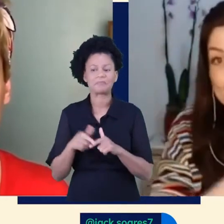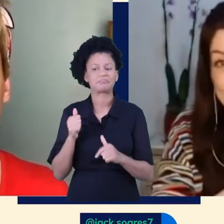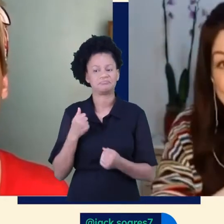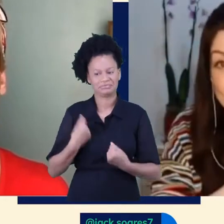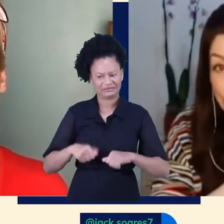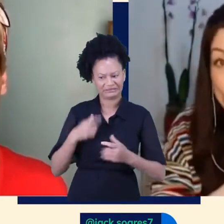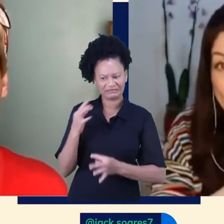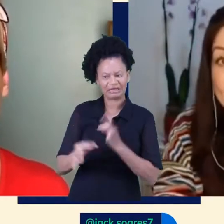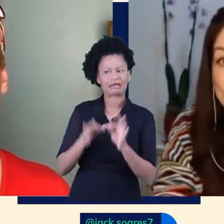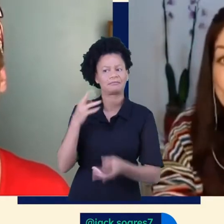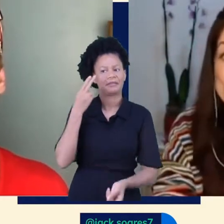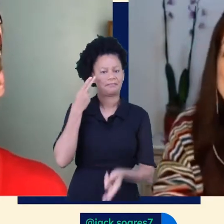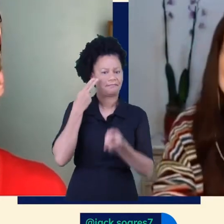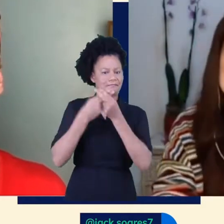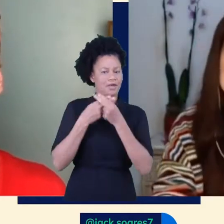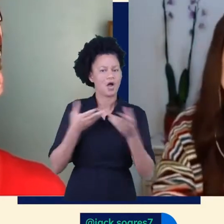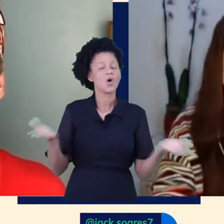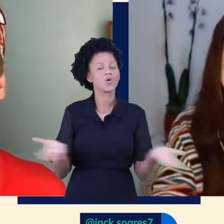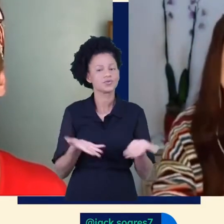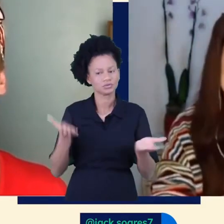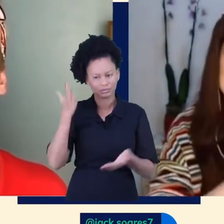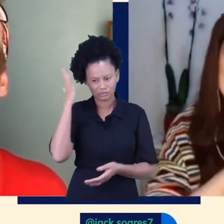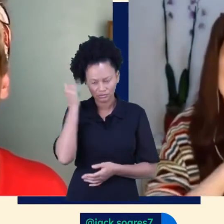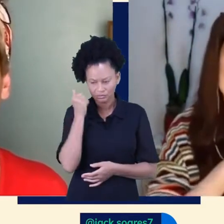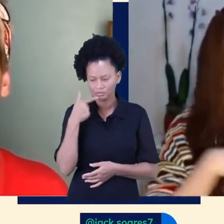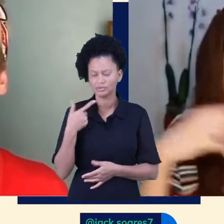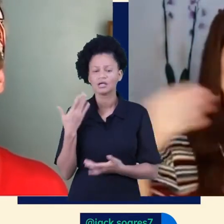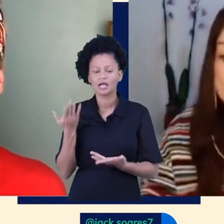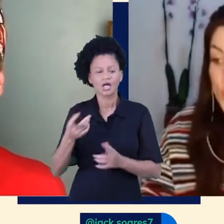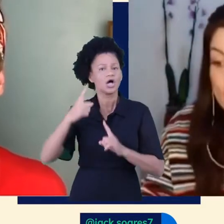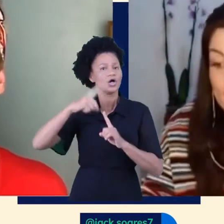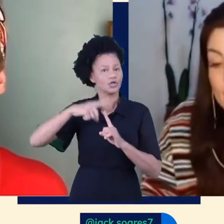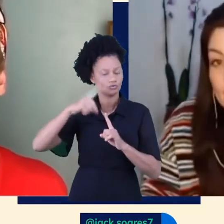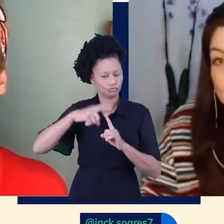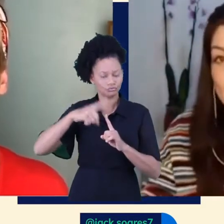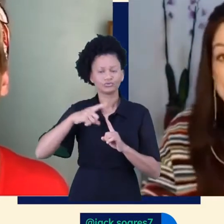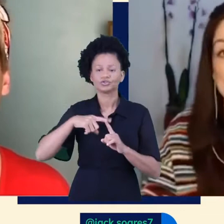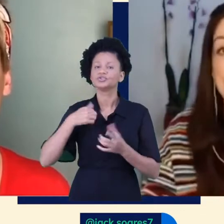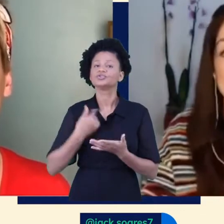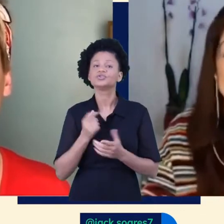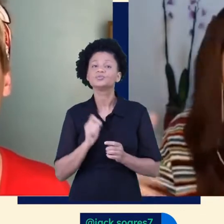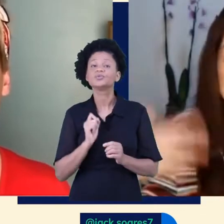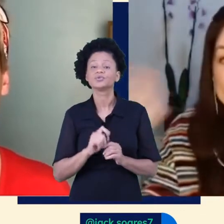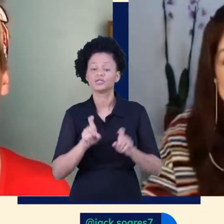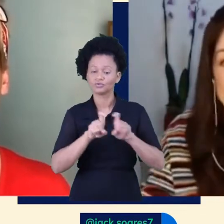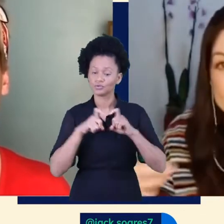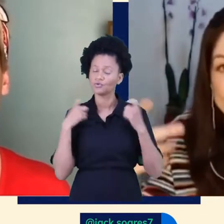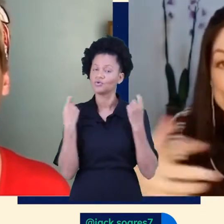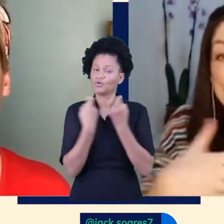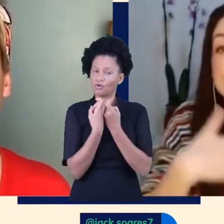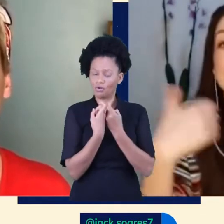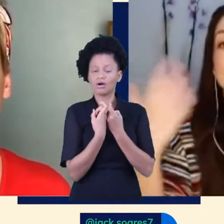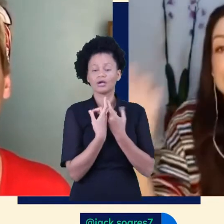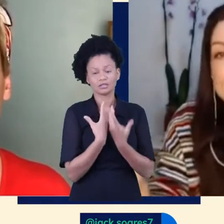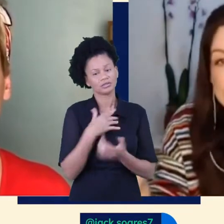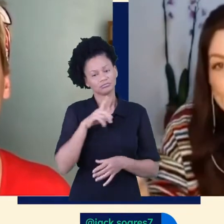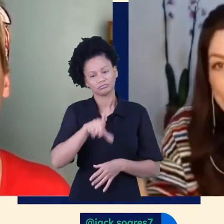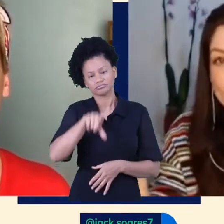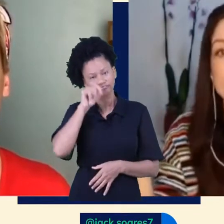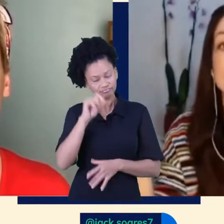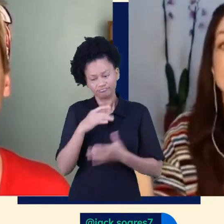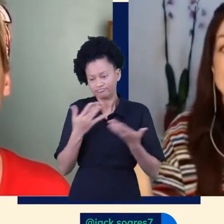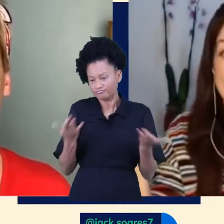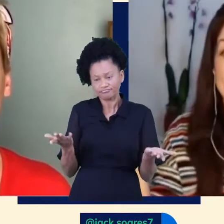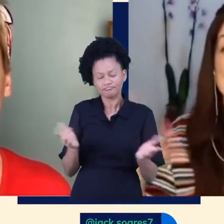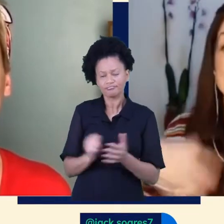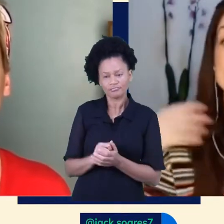gente já sabe que não, que é também um tipo de orientação sexual em que a pessoa, ela escolhe não ter atividade sexual, para ela não faz